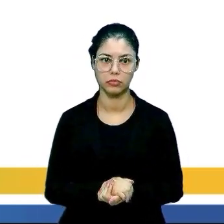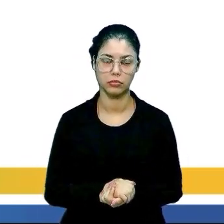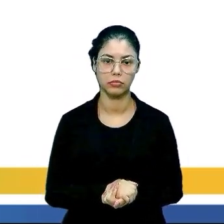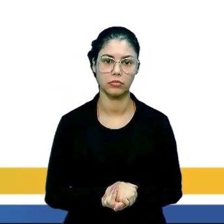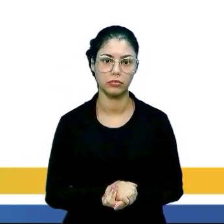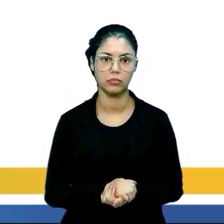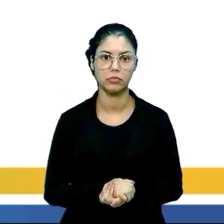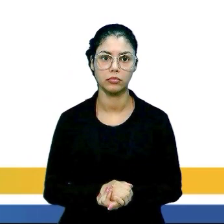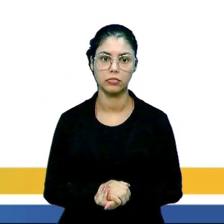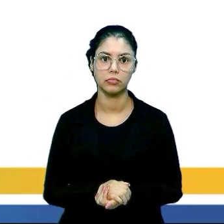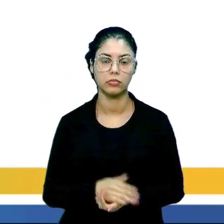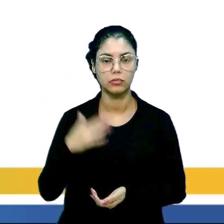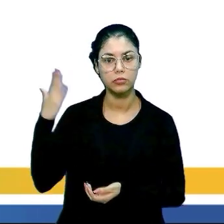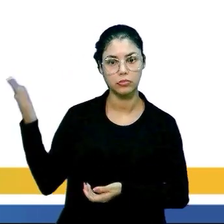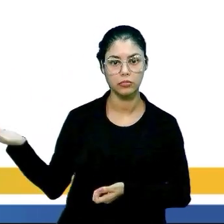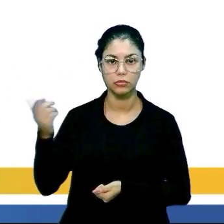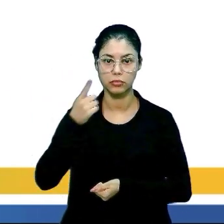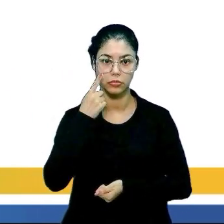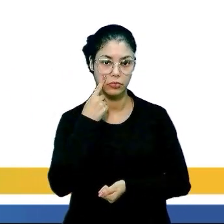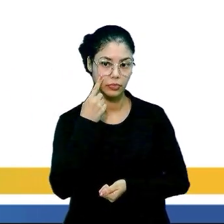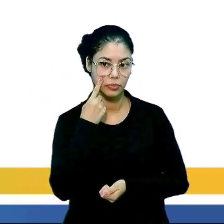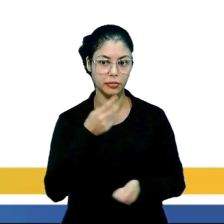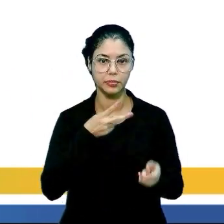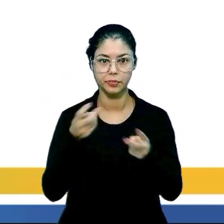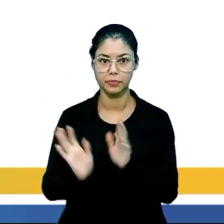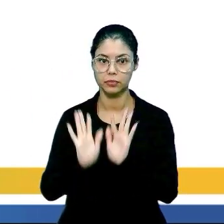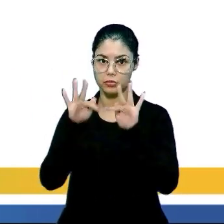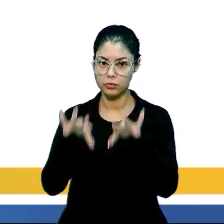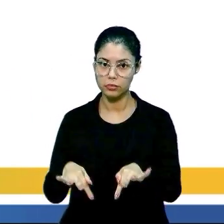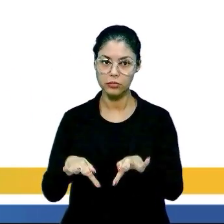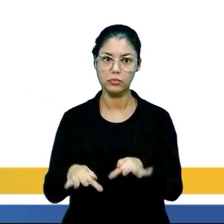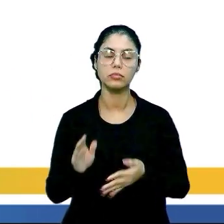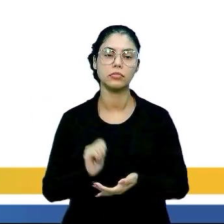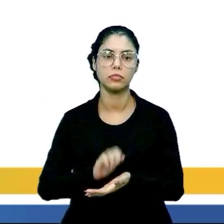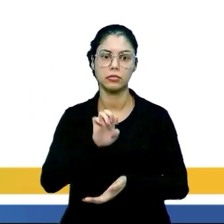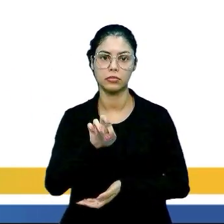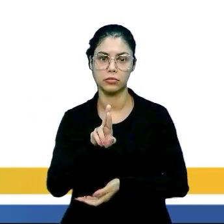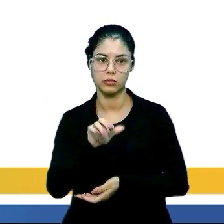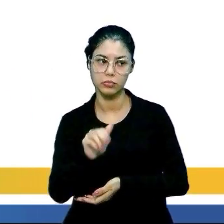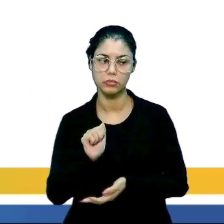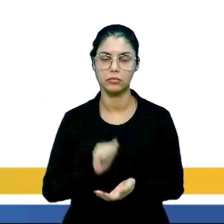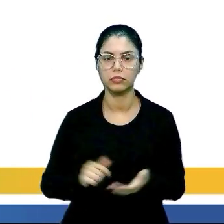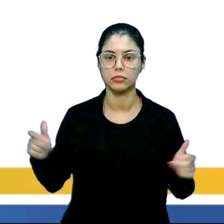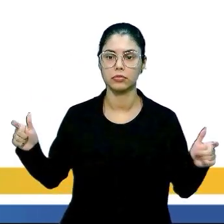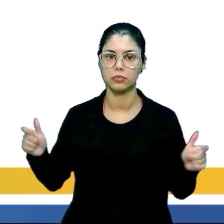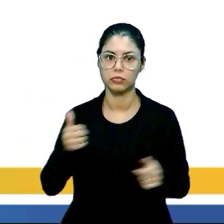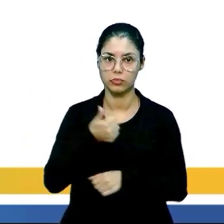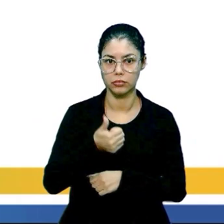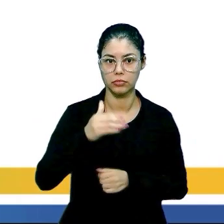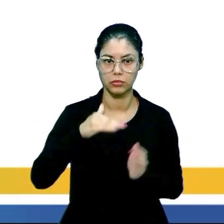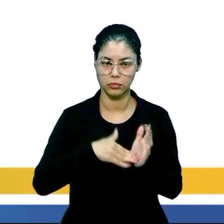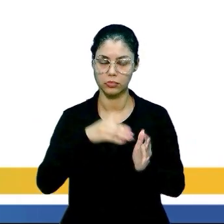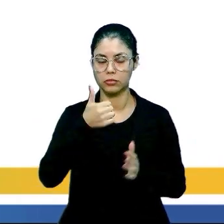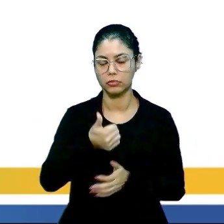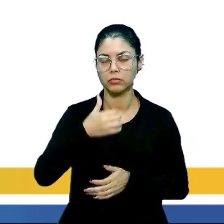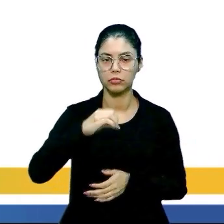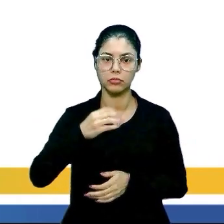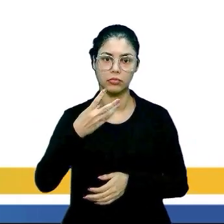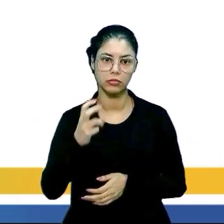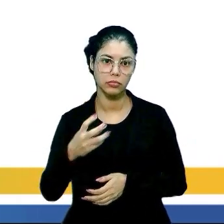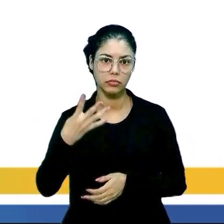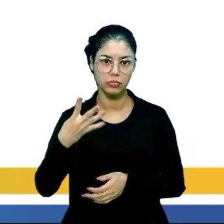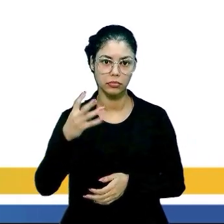período? Primeiro, aqui a gente pode identificar o fim da Era Vargas, que vai até